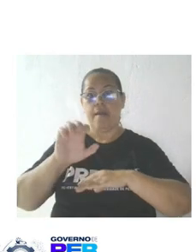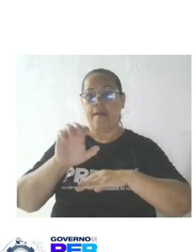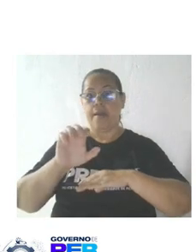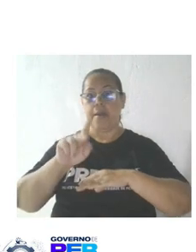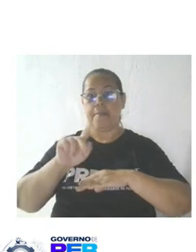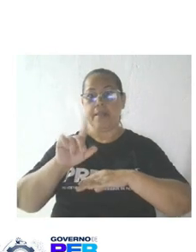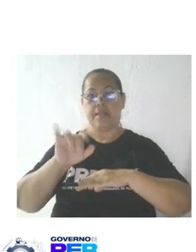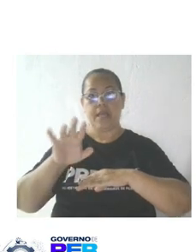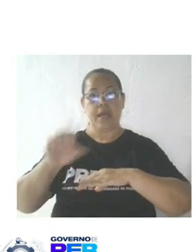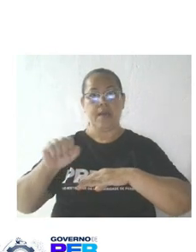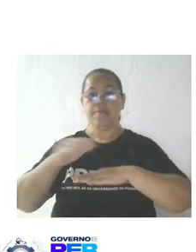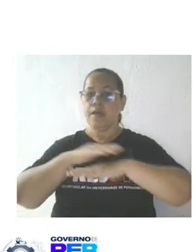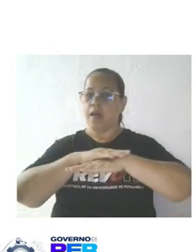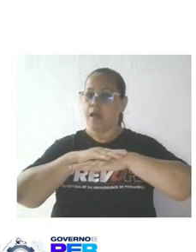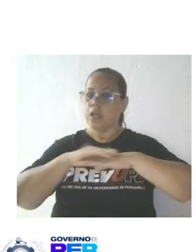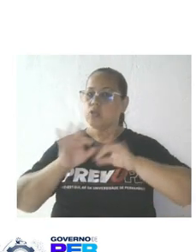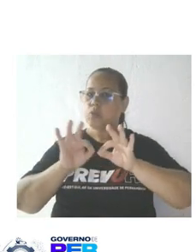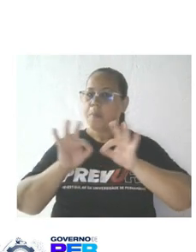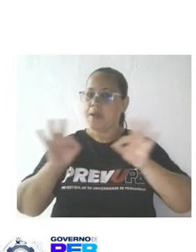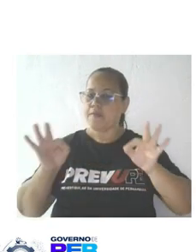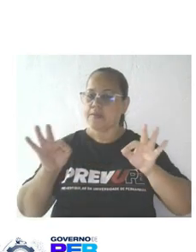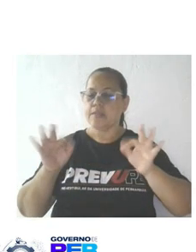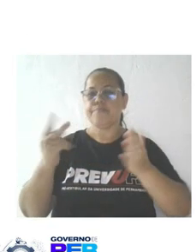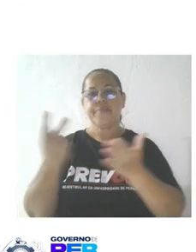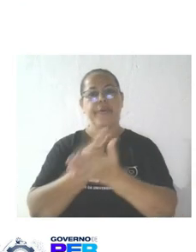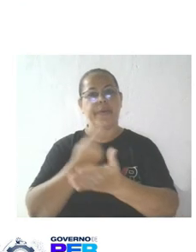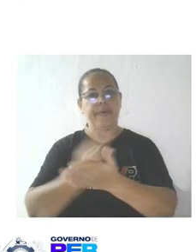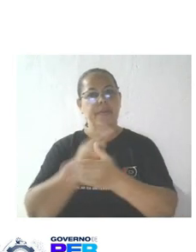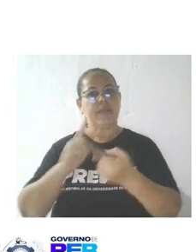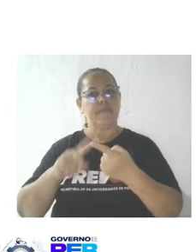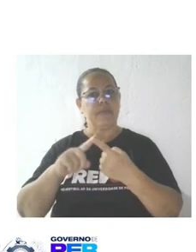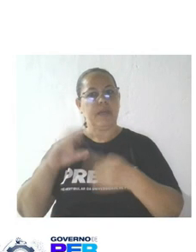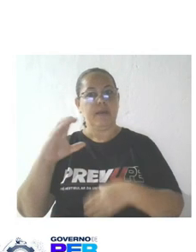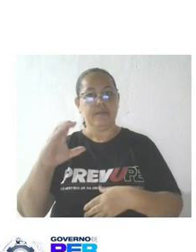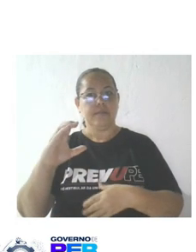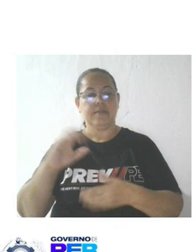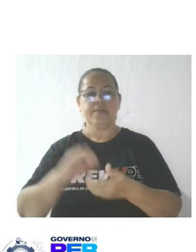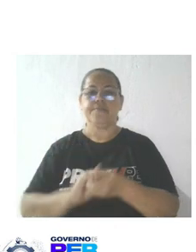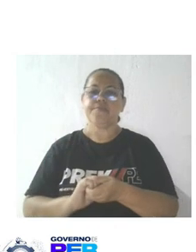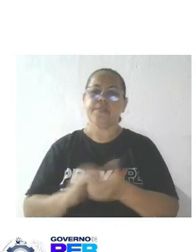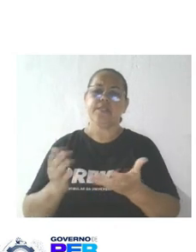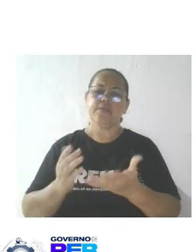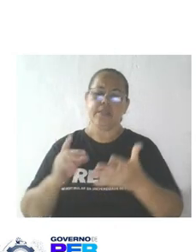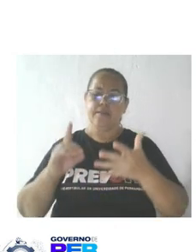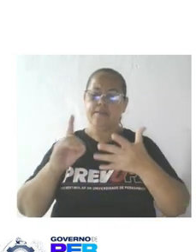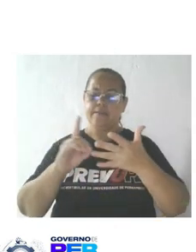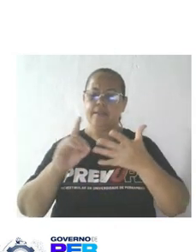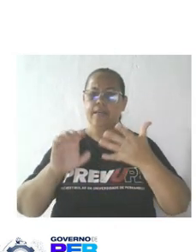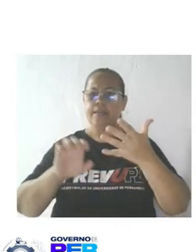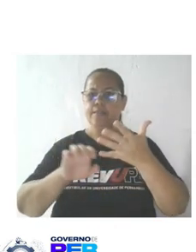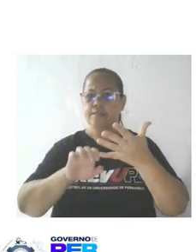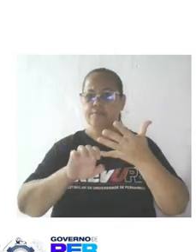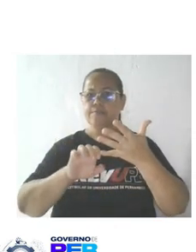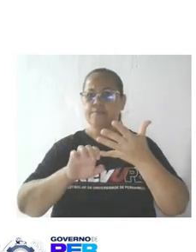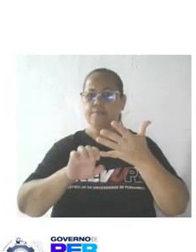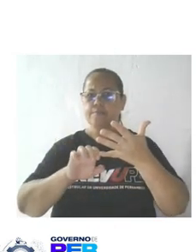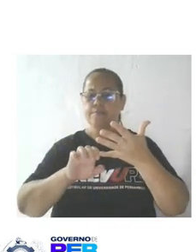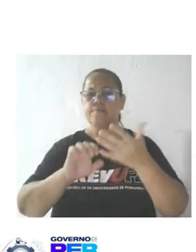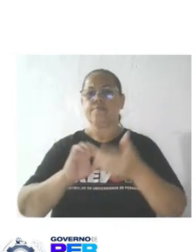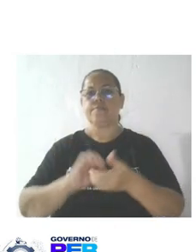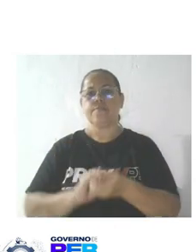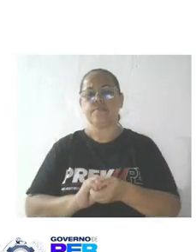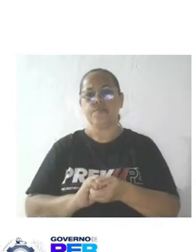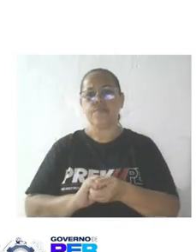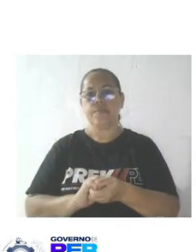mais externa. Então, ele acabou errando aqui também na letra C. Restou para nós aqui, pessoal, a letra D e a letra E.